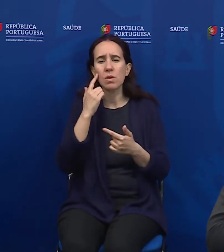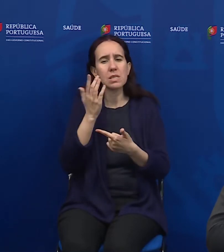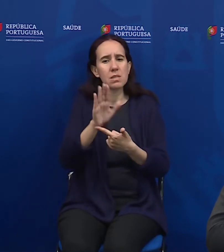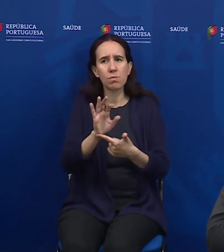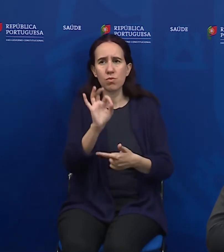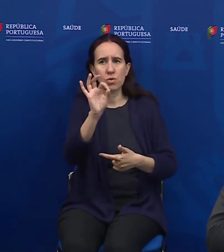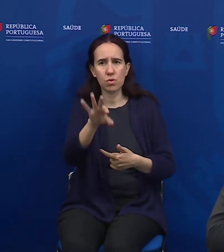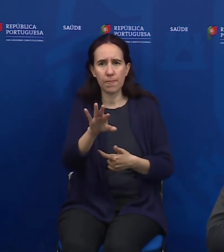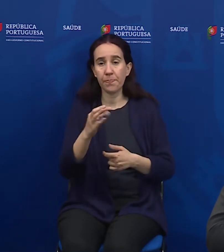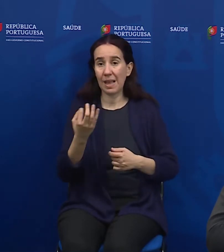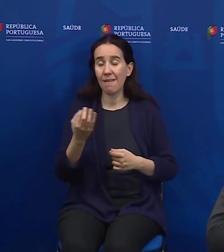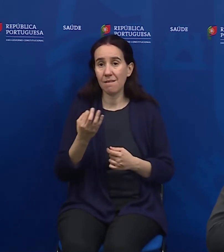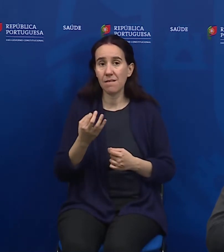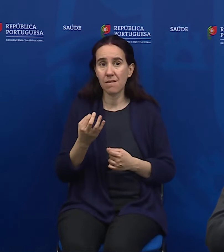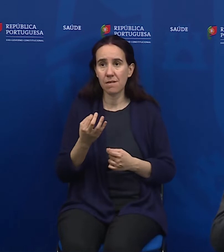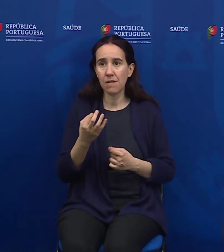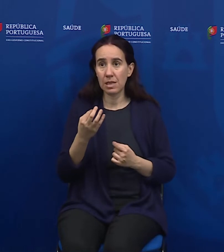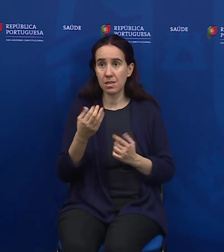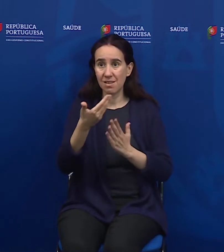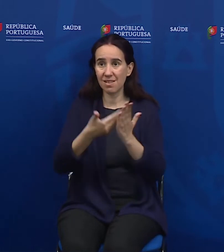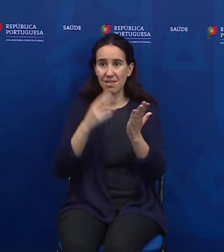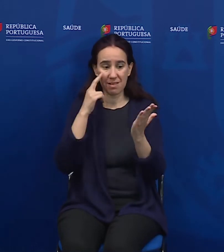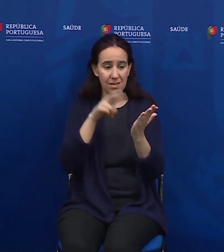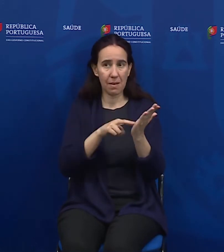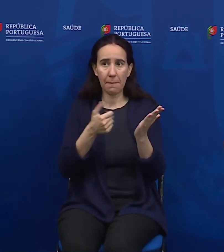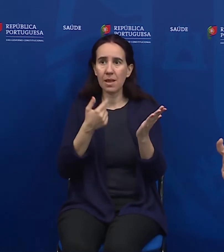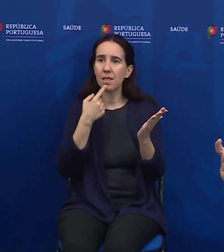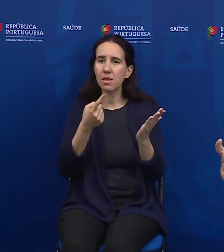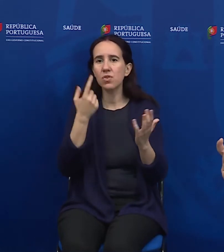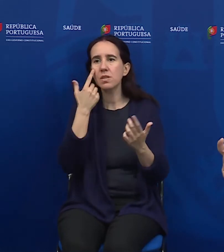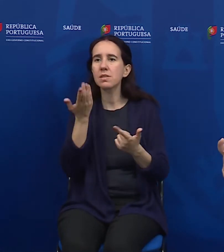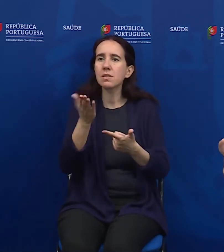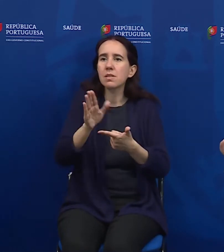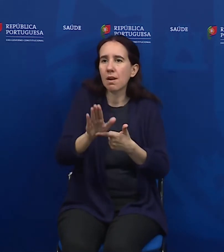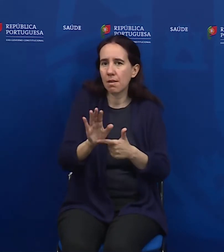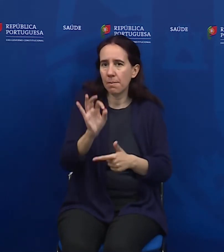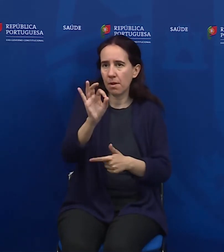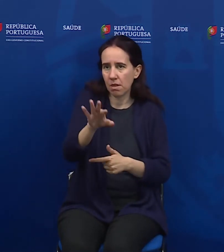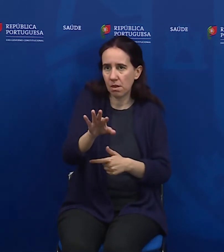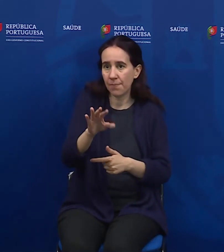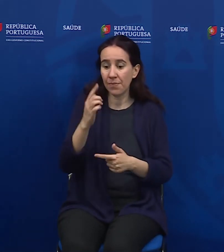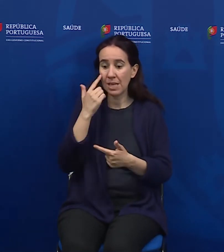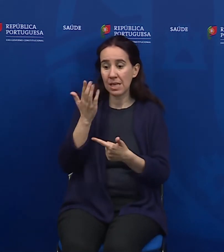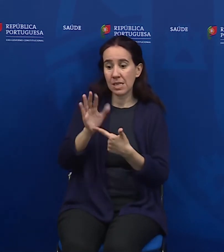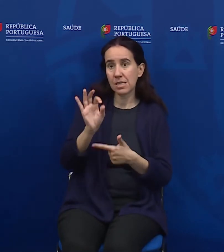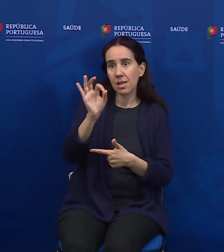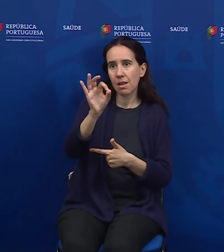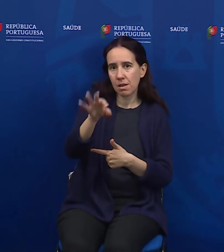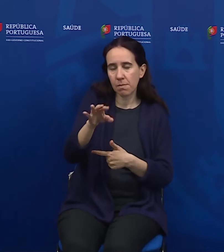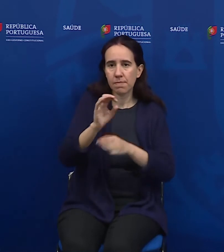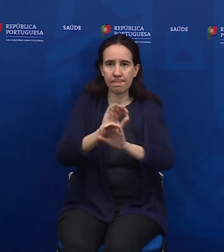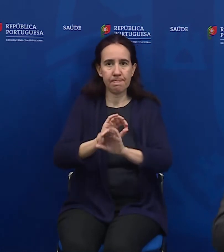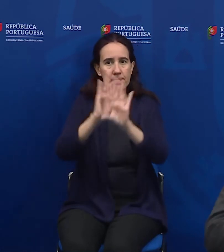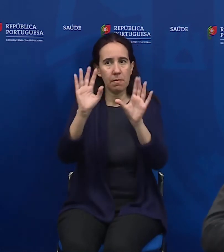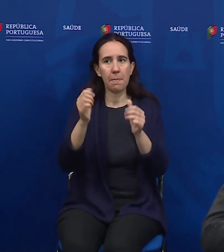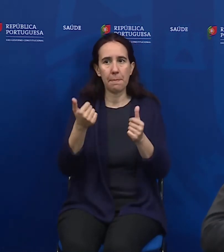exemplificativo. Aliás, se vir bem a redação, diz-se designadamente. E este designadamente é bem